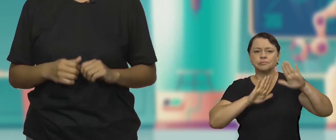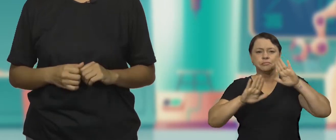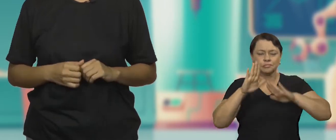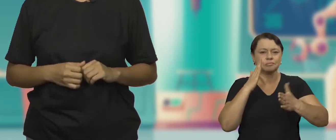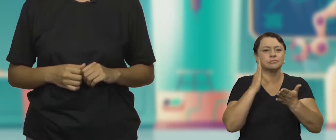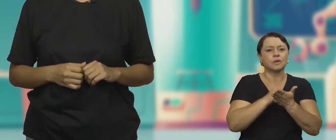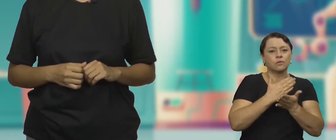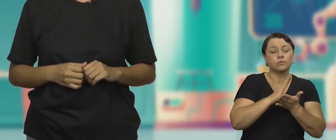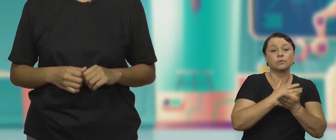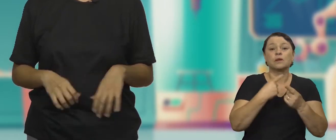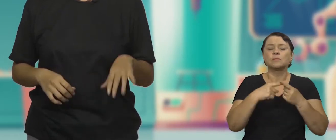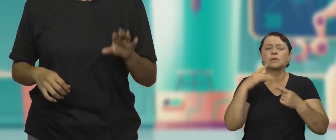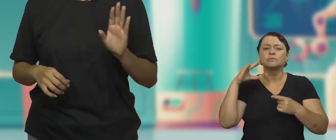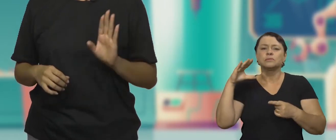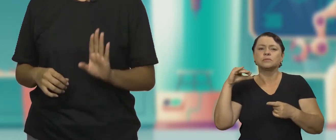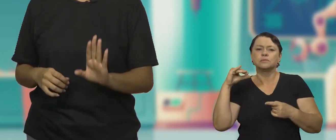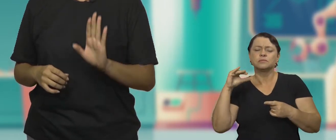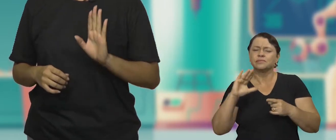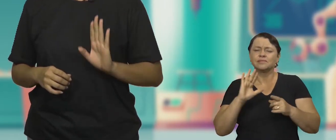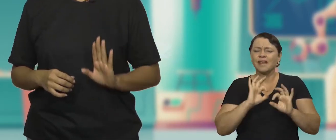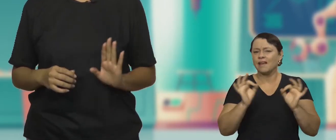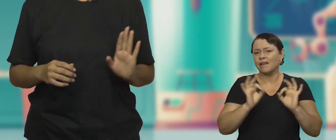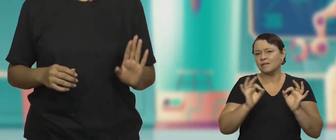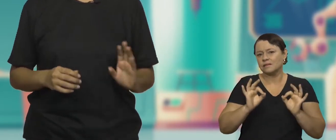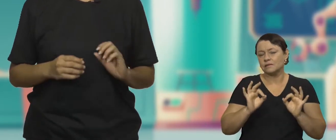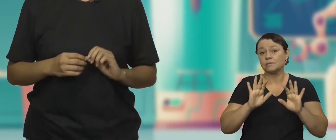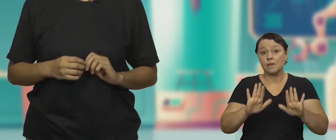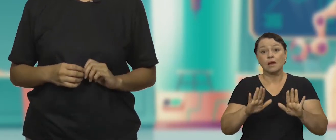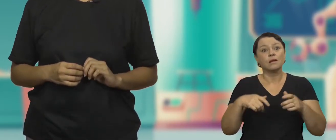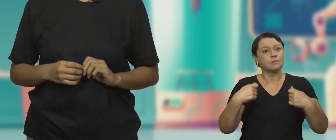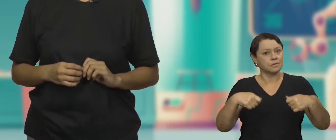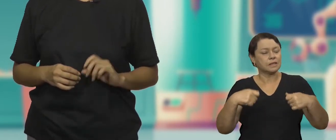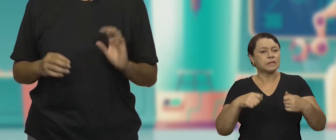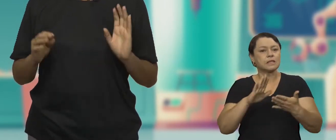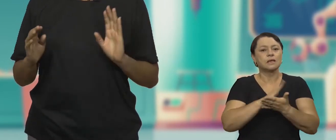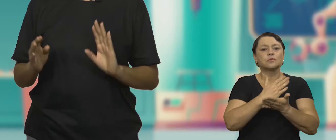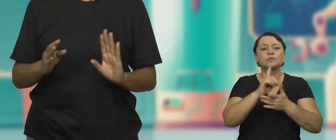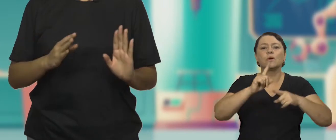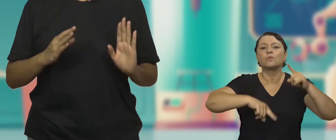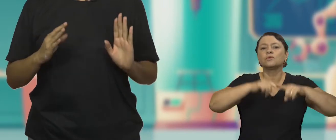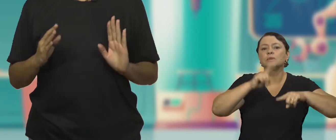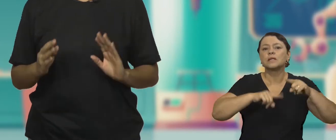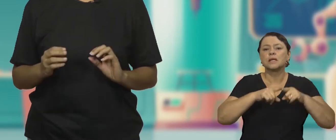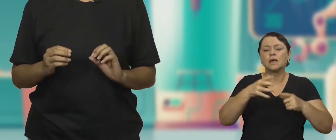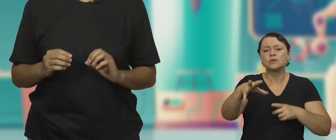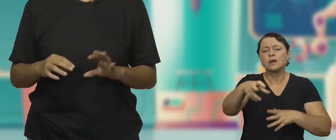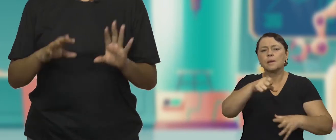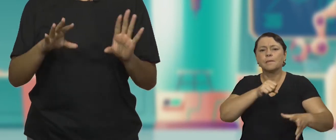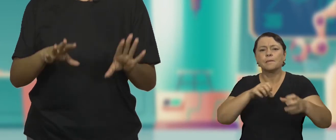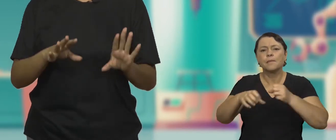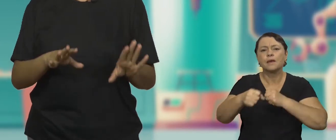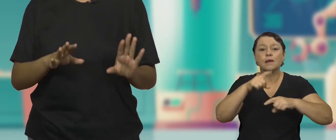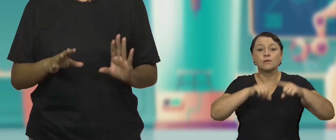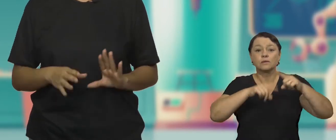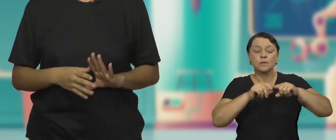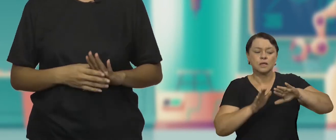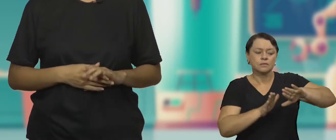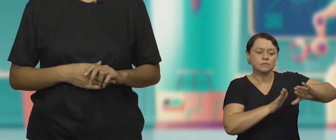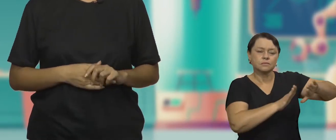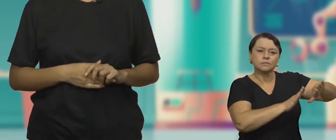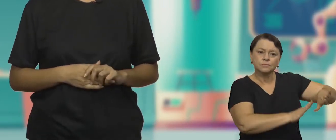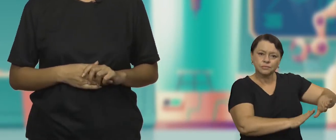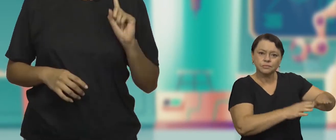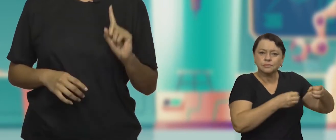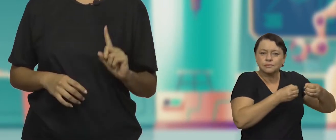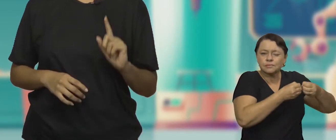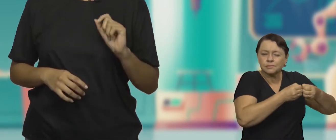apesar do experimento ser simples. Nós vamos precisar de alguns materiais. Já separe esses materiais, deixe ele bem pertinho